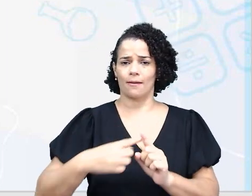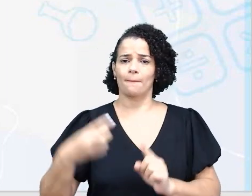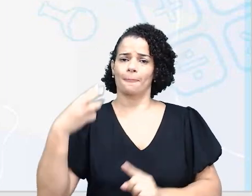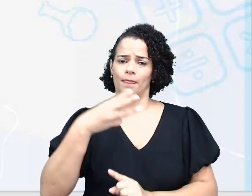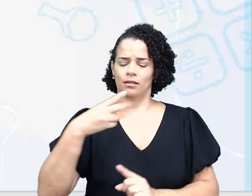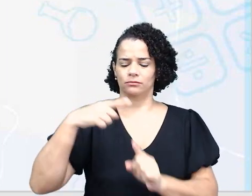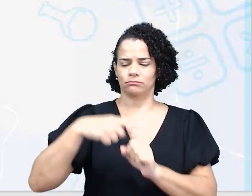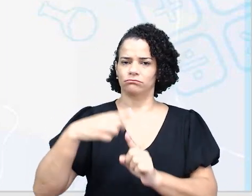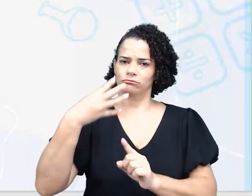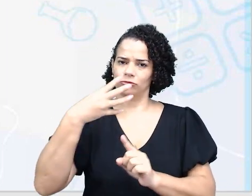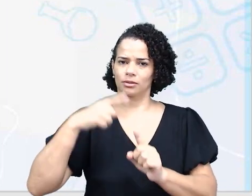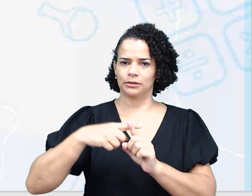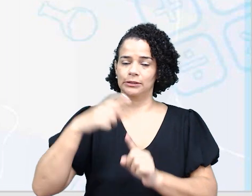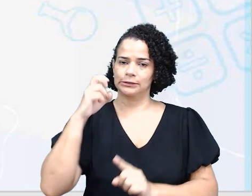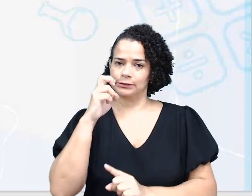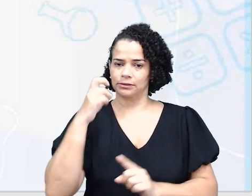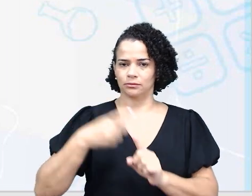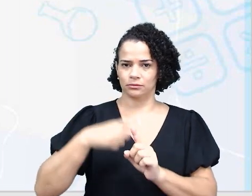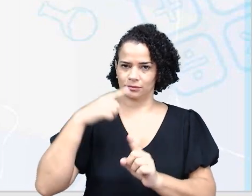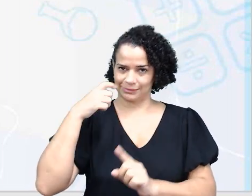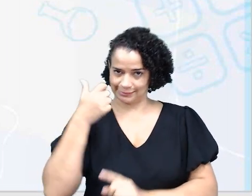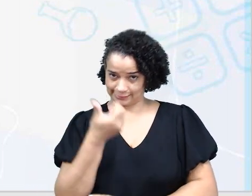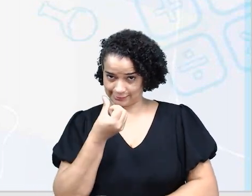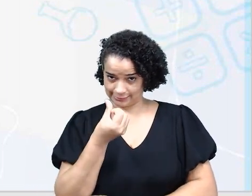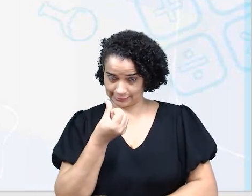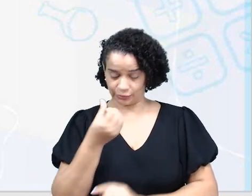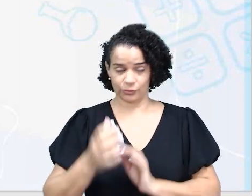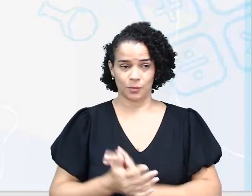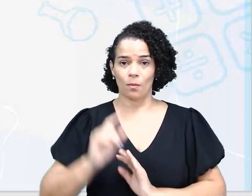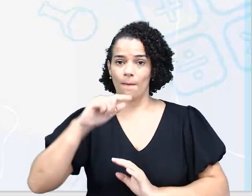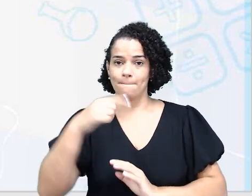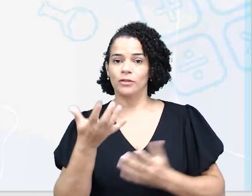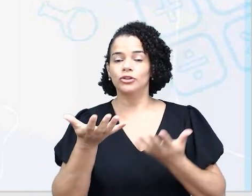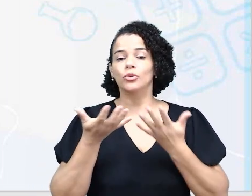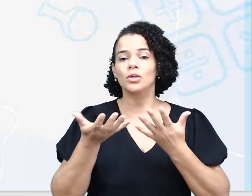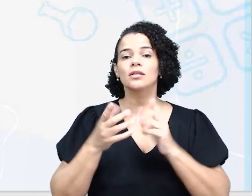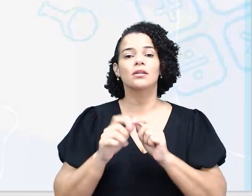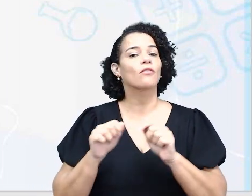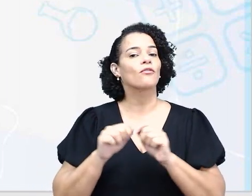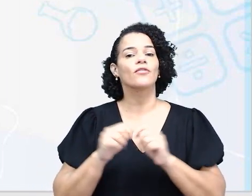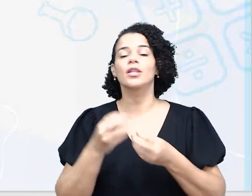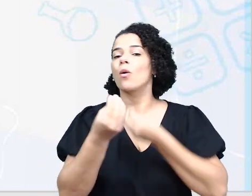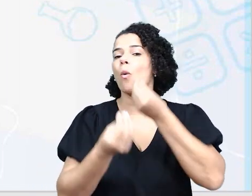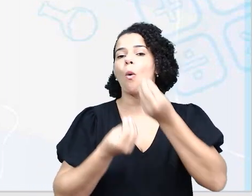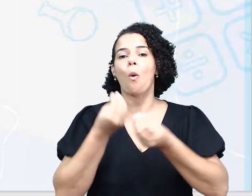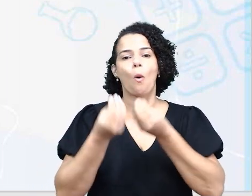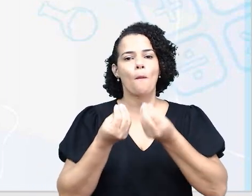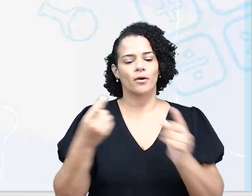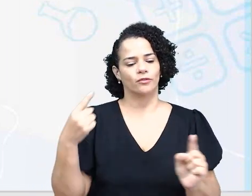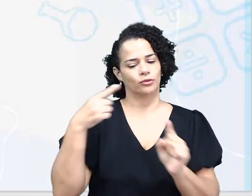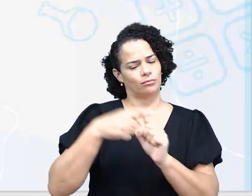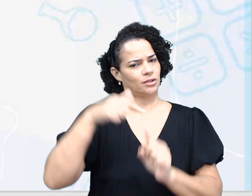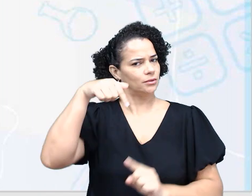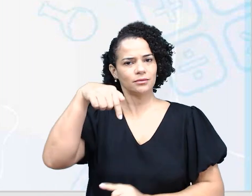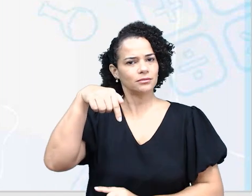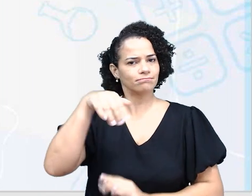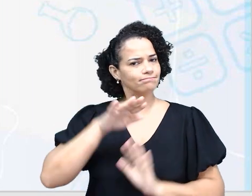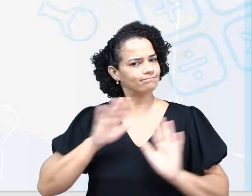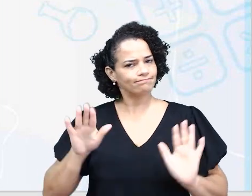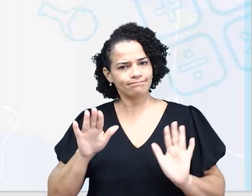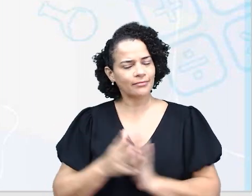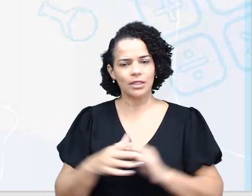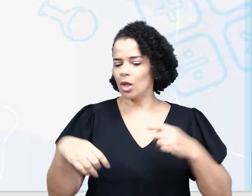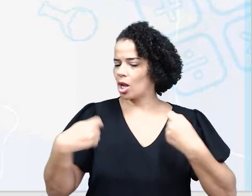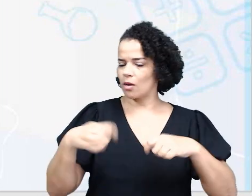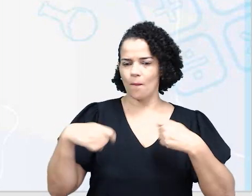somou 5, depois somou 6. Se eu quiser o próximo número, o que é que eu vou fazer? Eu vou somar 7 unidades. Não